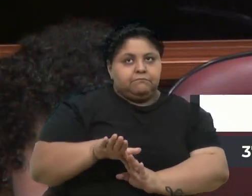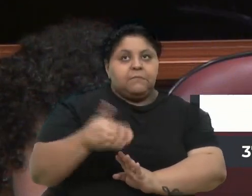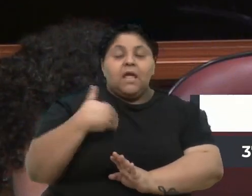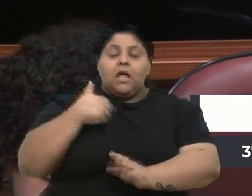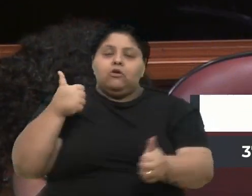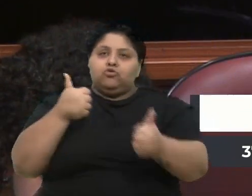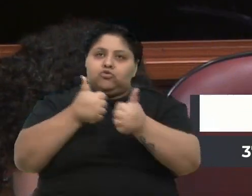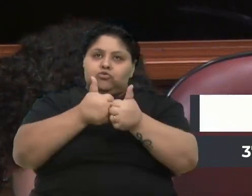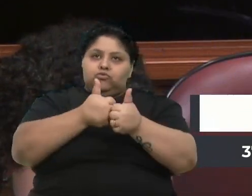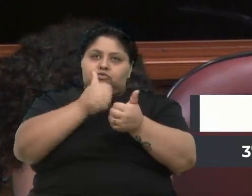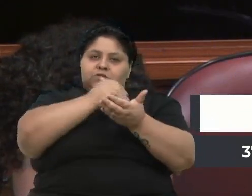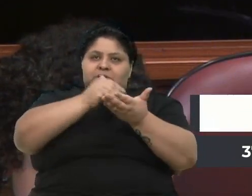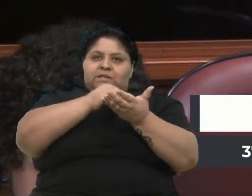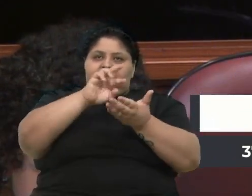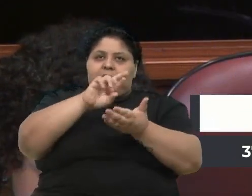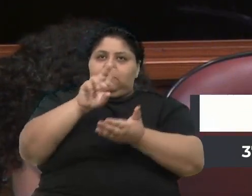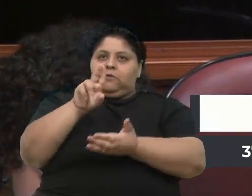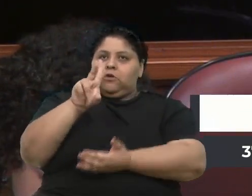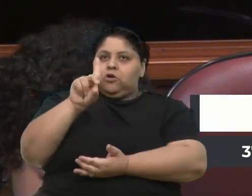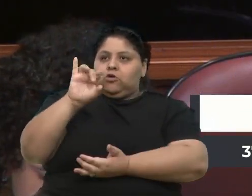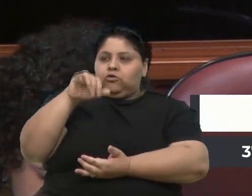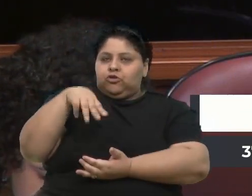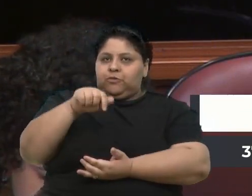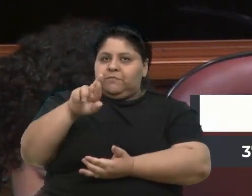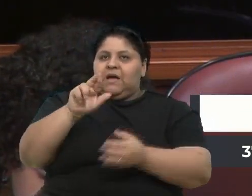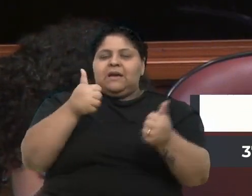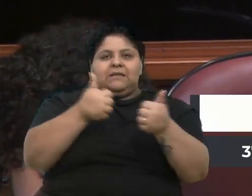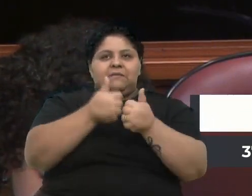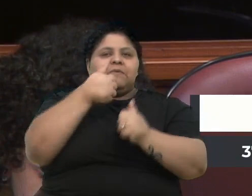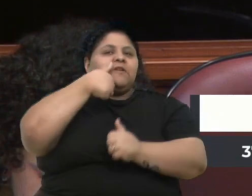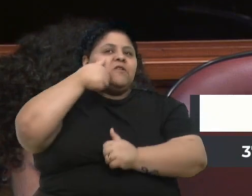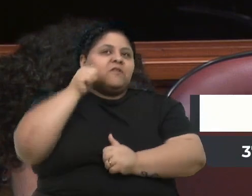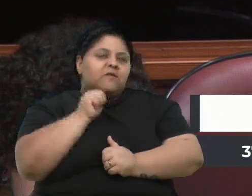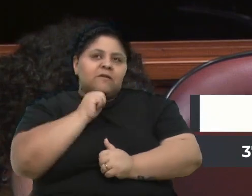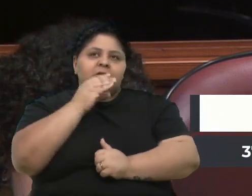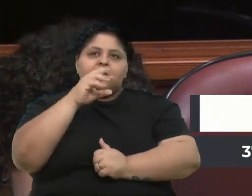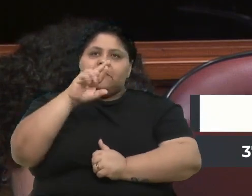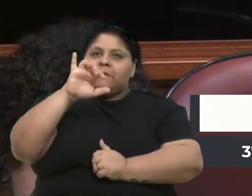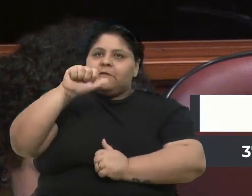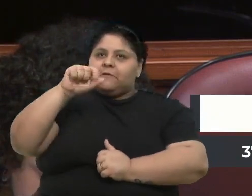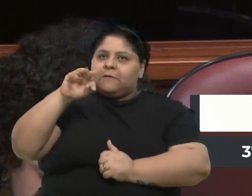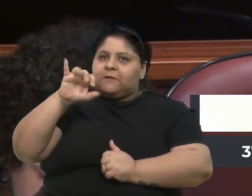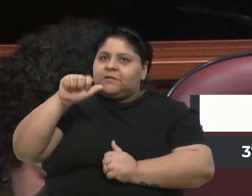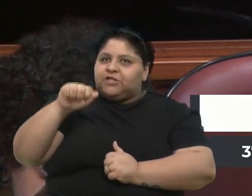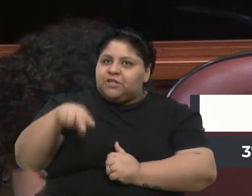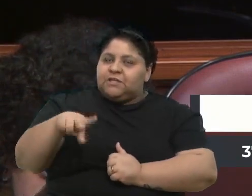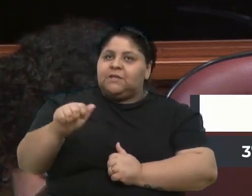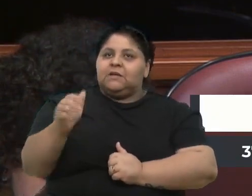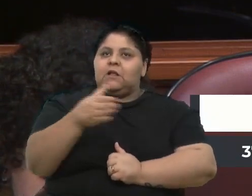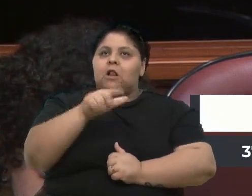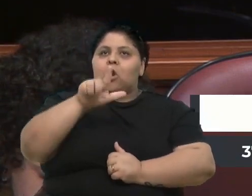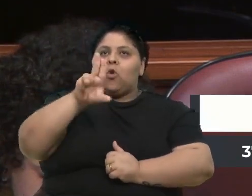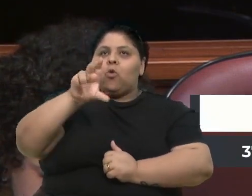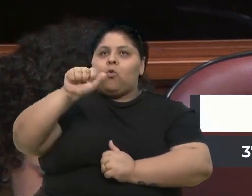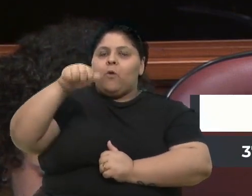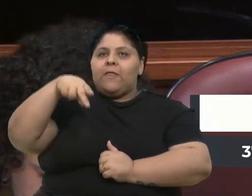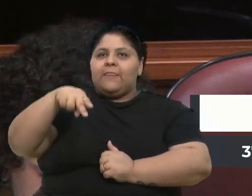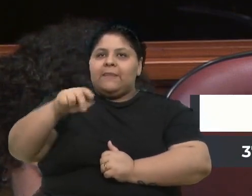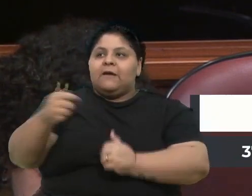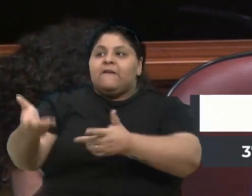Rudimar, a vice-prefeita Paula, a Cristina e a Luana do Banco de Alimentos visitando Curitiba, vereador Velocino,